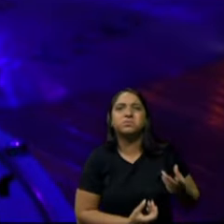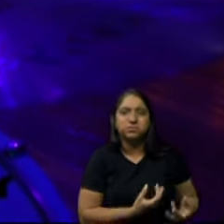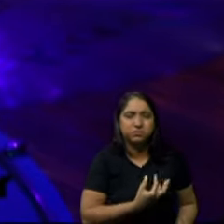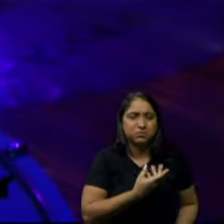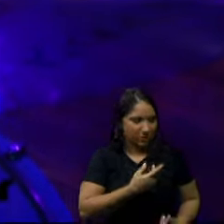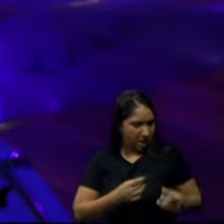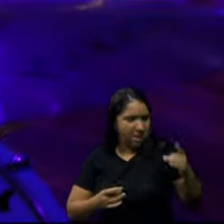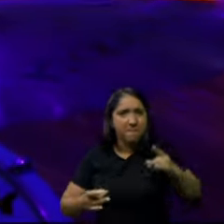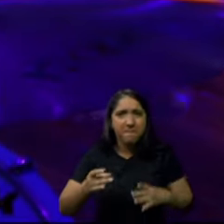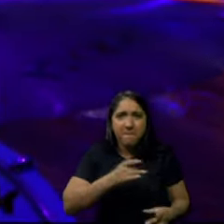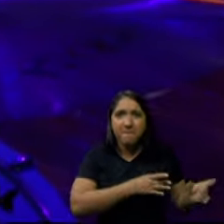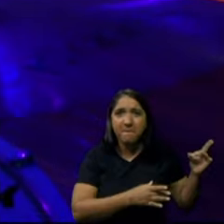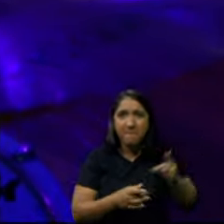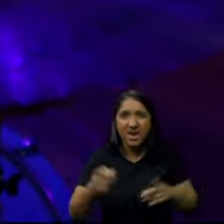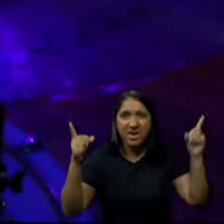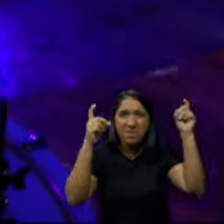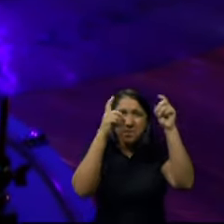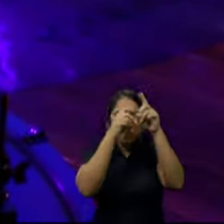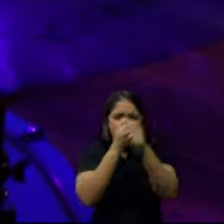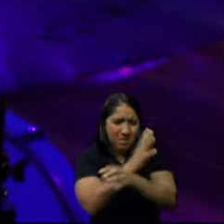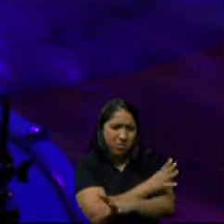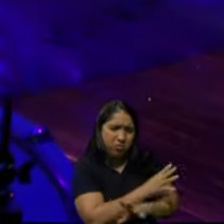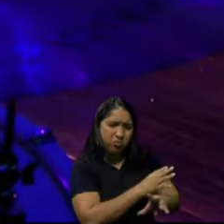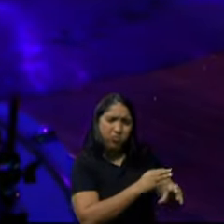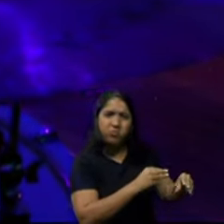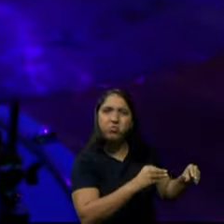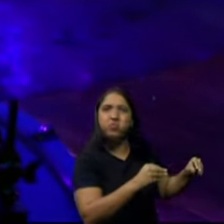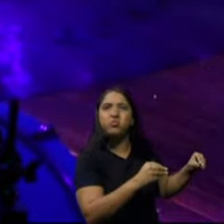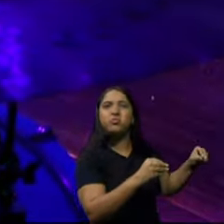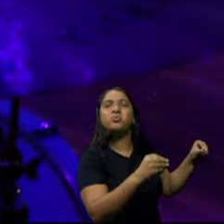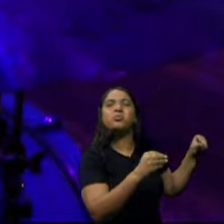fazendo todo Verde data